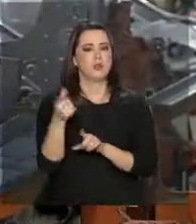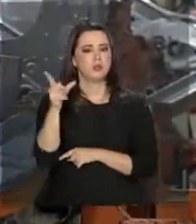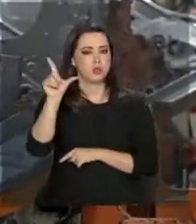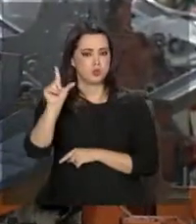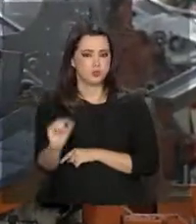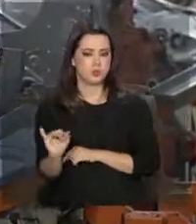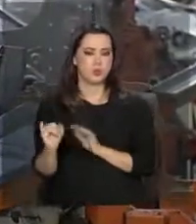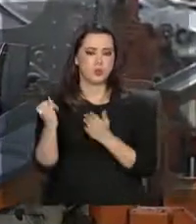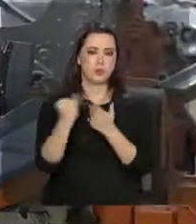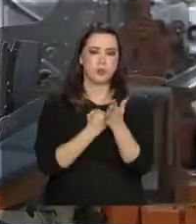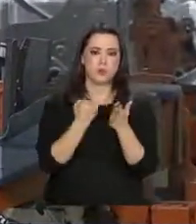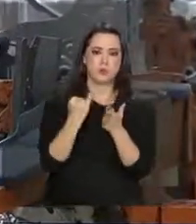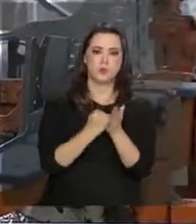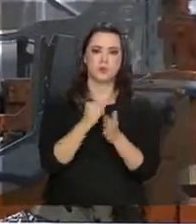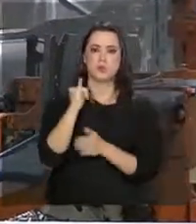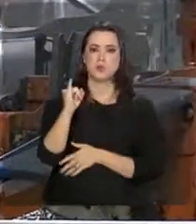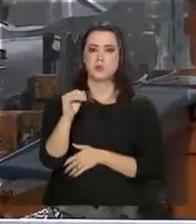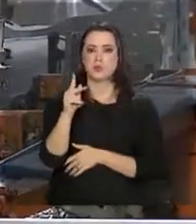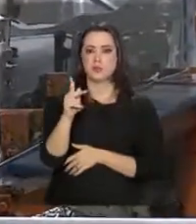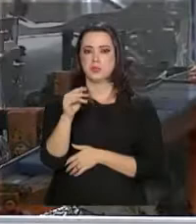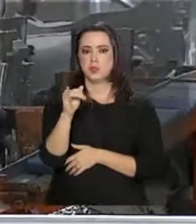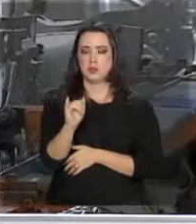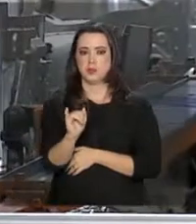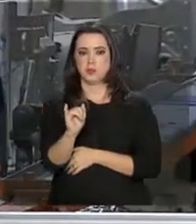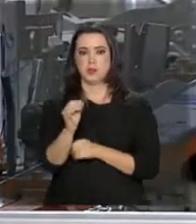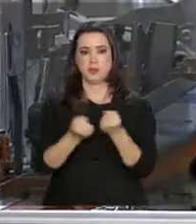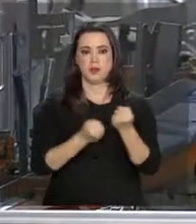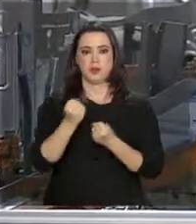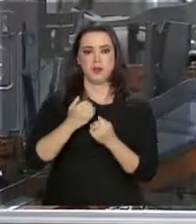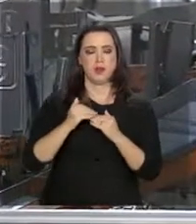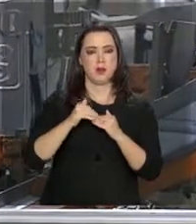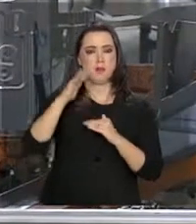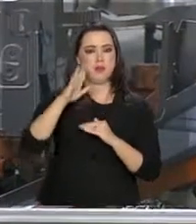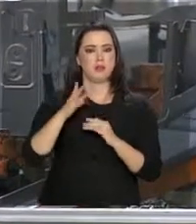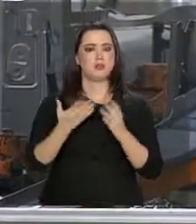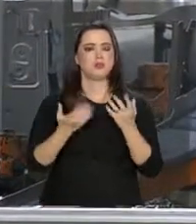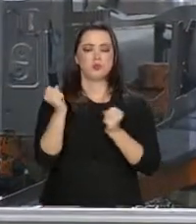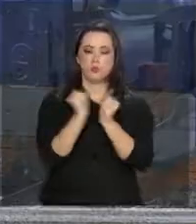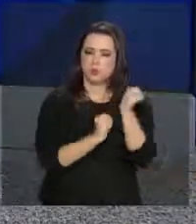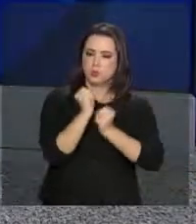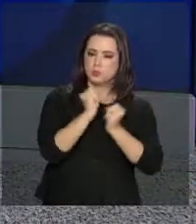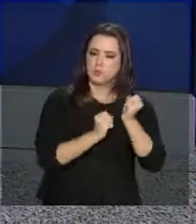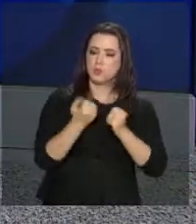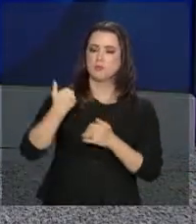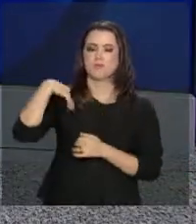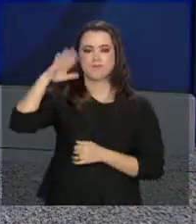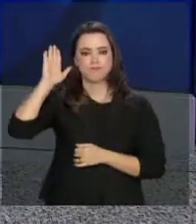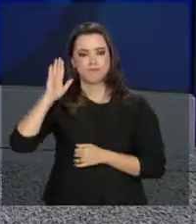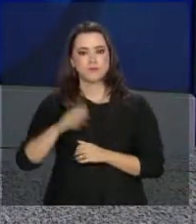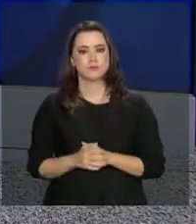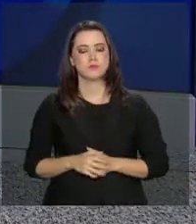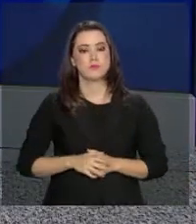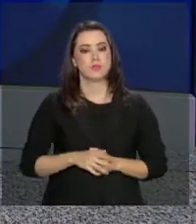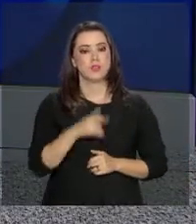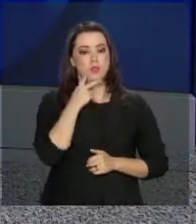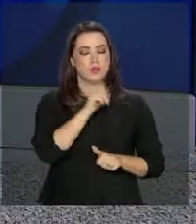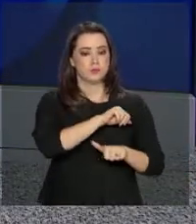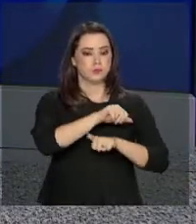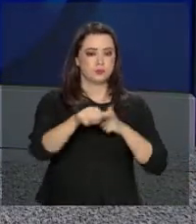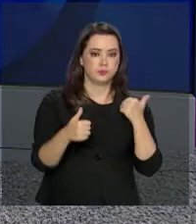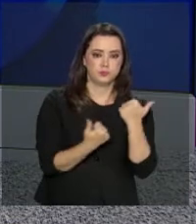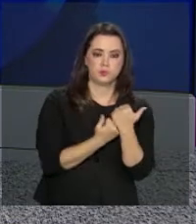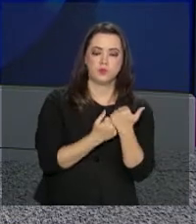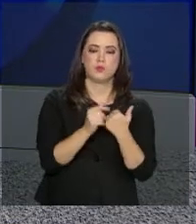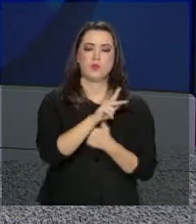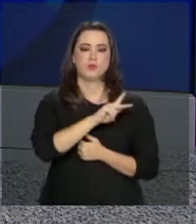produto industrializado para os veículos que superarem metas de produção e ainda sobre o governo